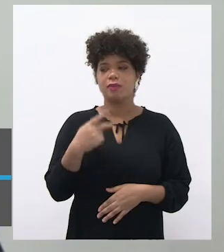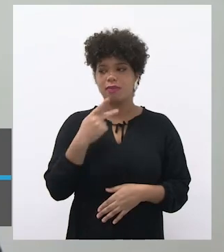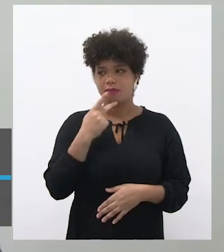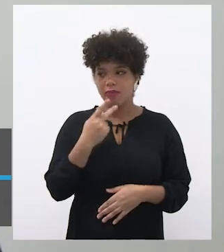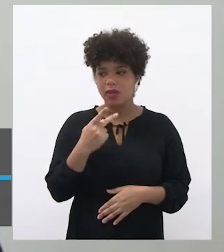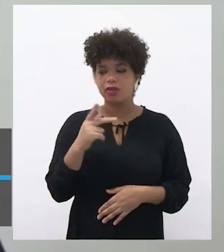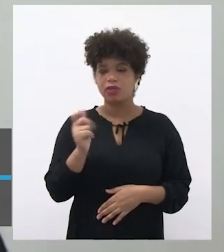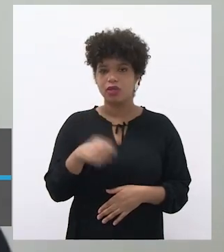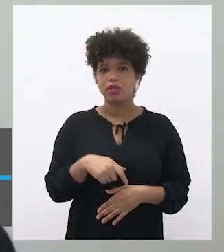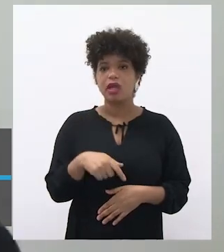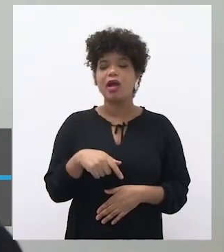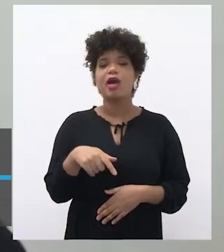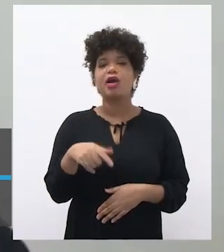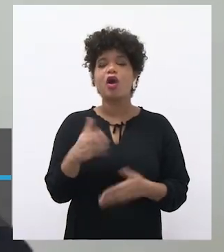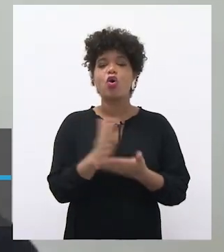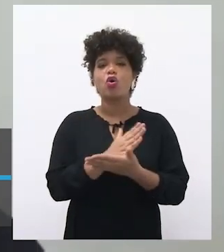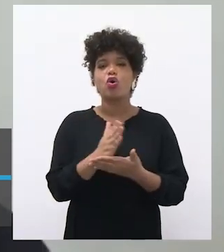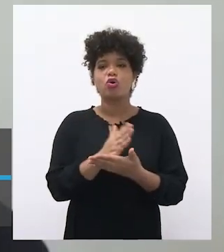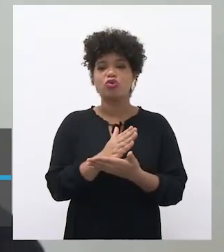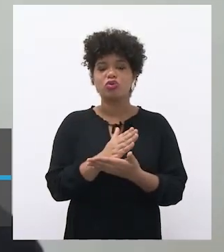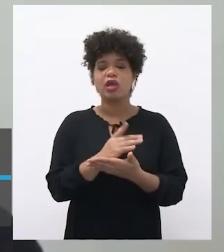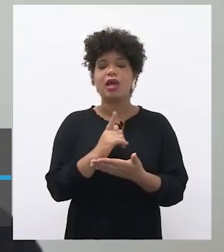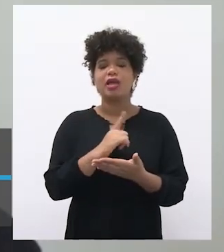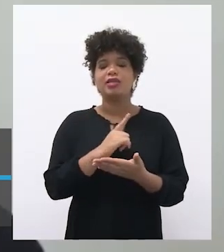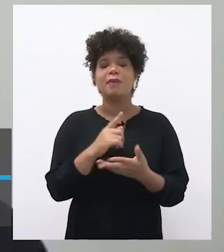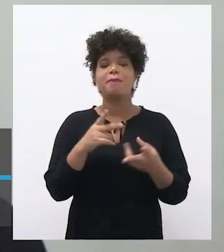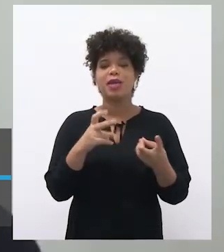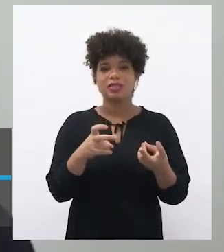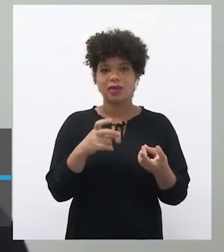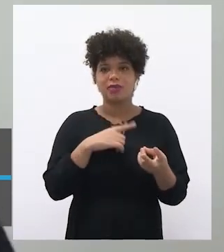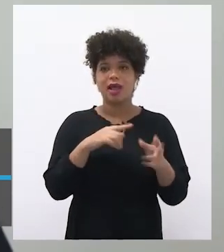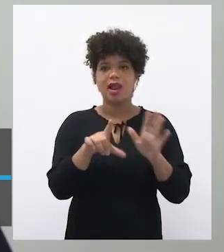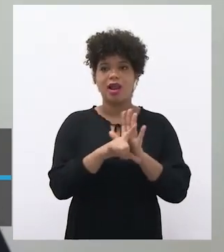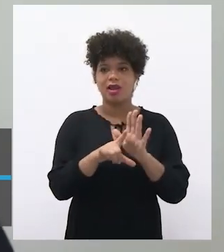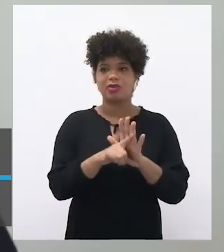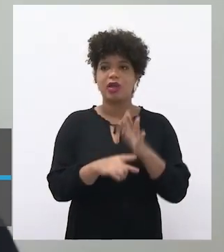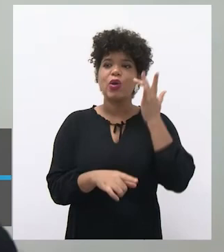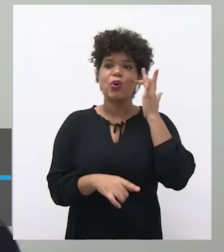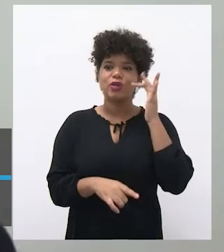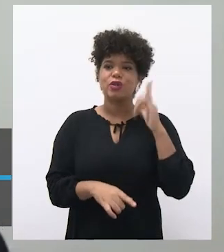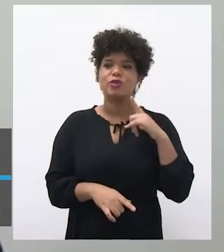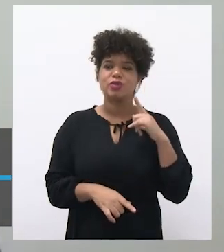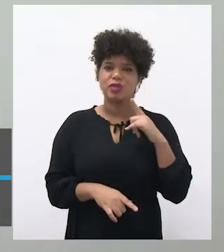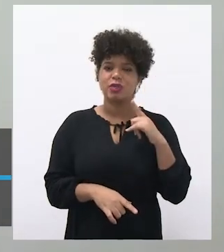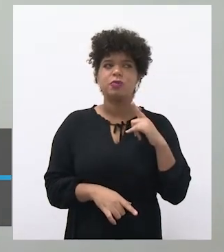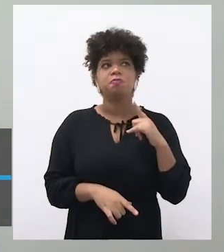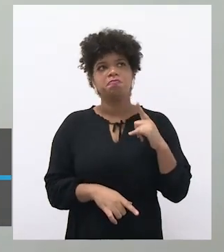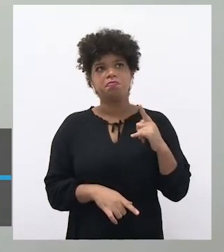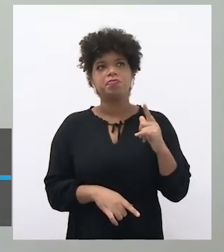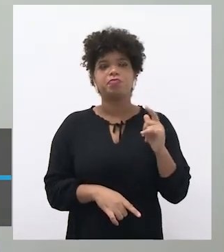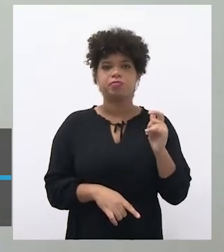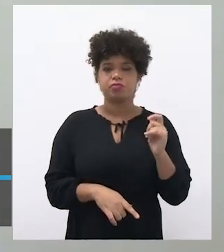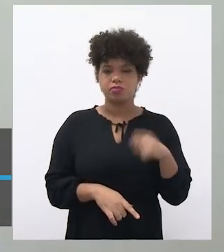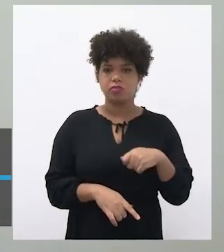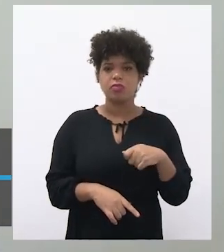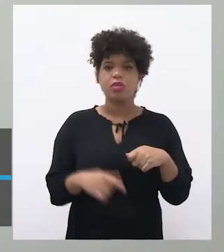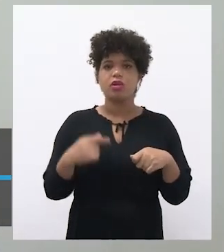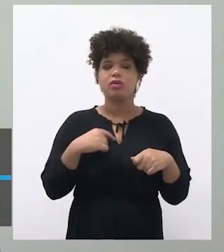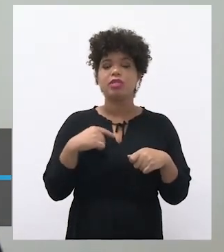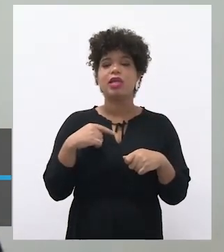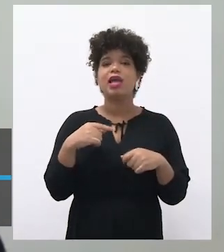a mulher como todos os membros da família de um ambiente violento, ou seja, é o reconhecimento de que, embora a